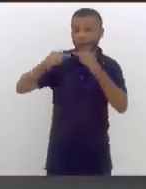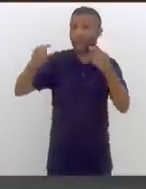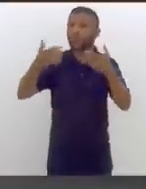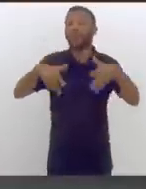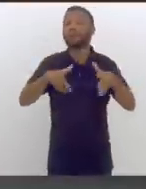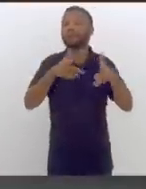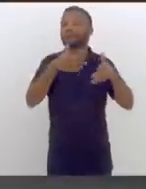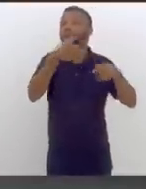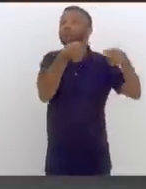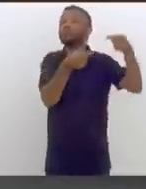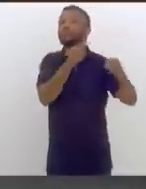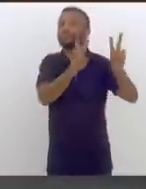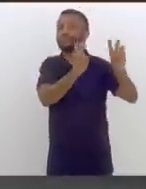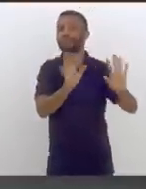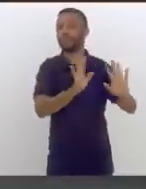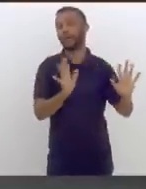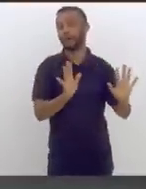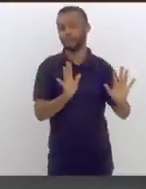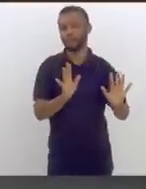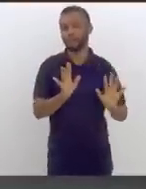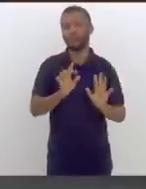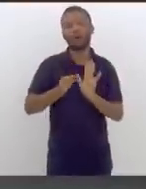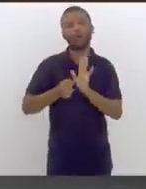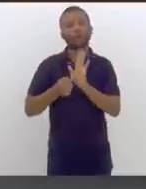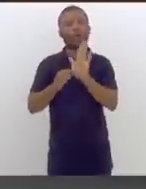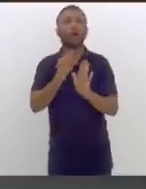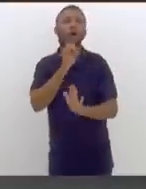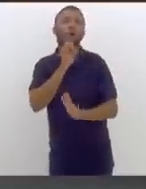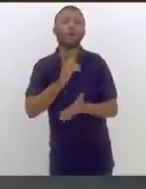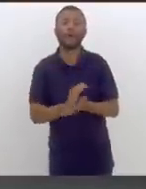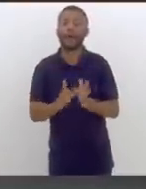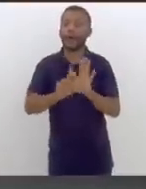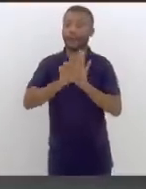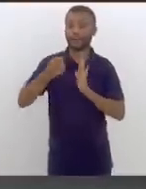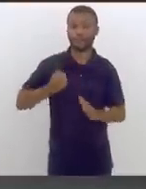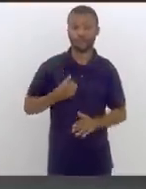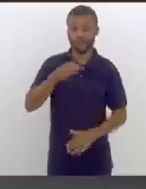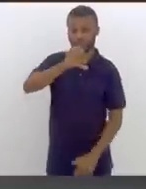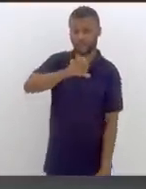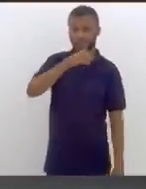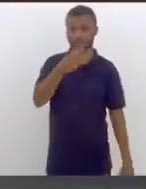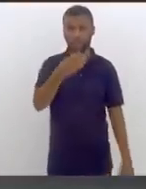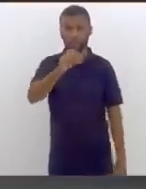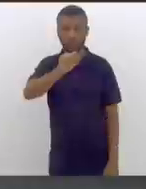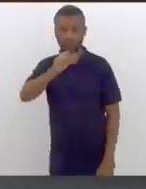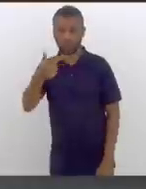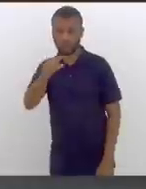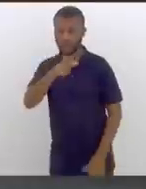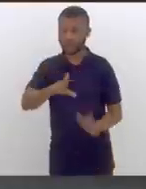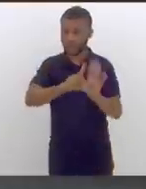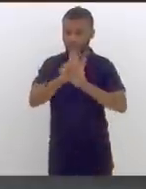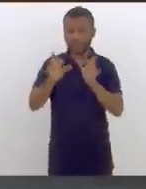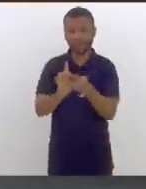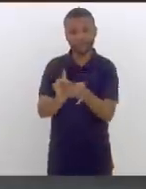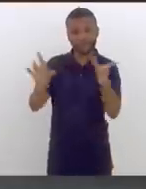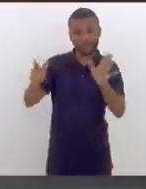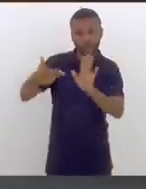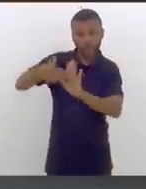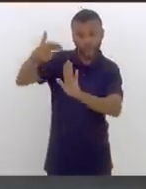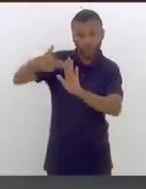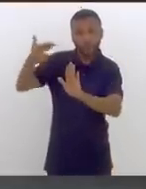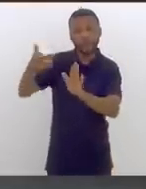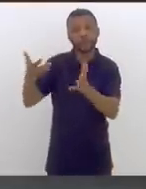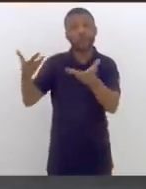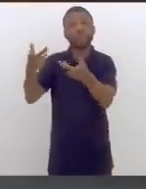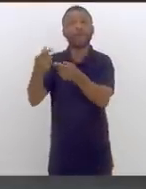mérito porque não é essa questão mas apenas para exemplificar ali 9482 é uma das leis autorizativas que tem Norma ser limitada